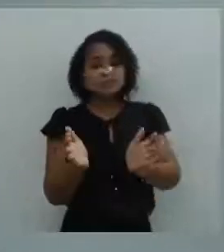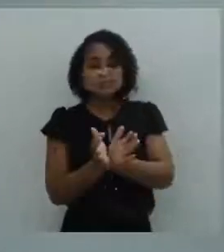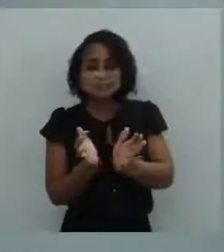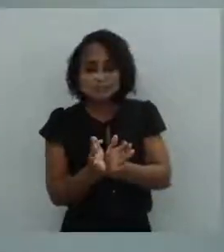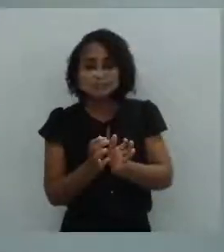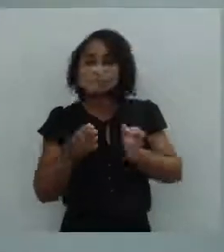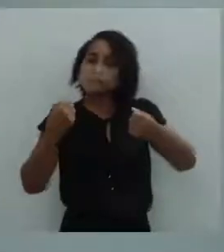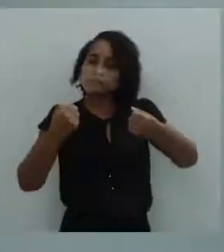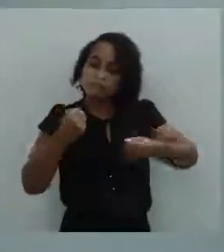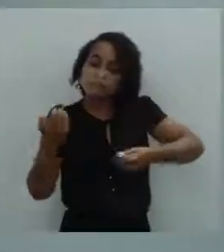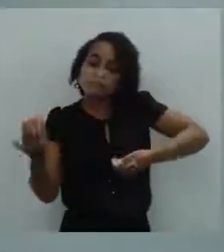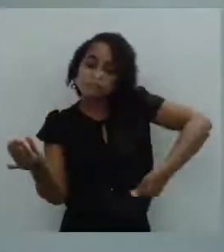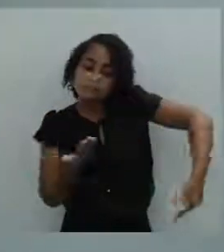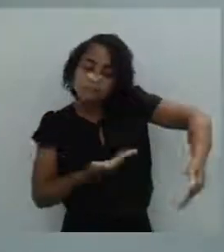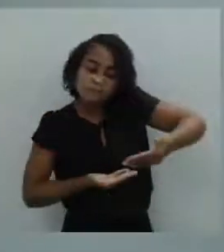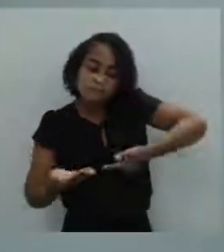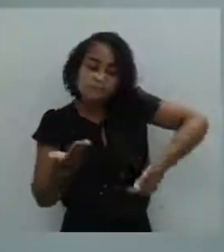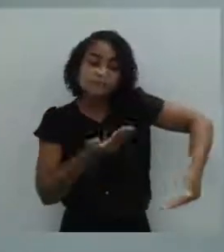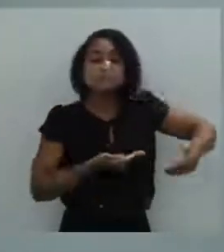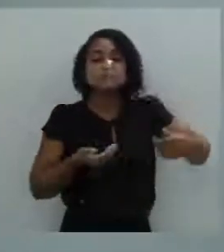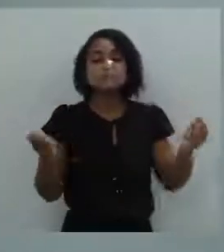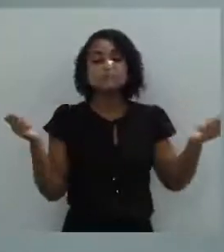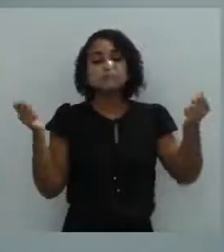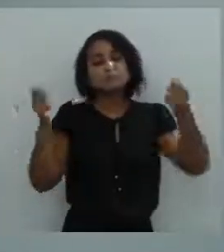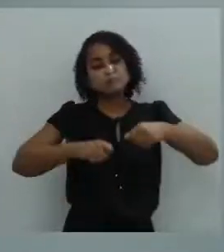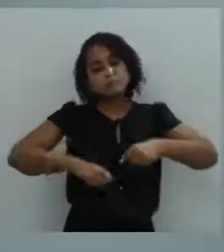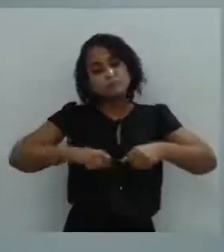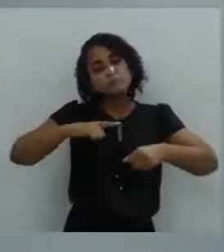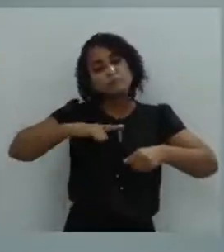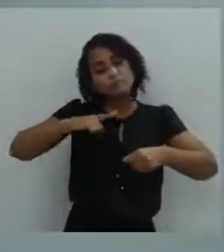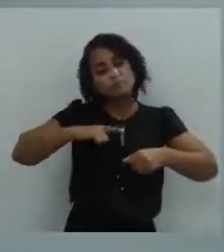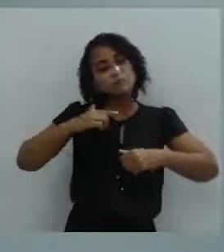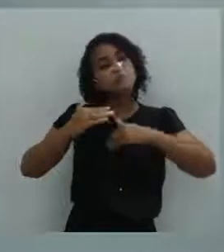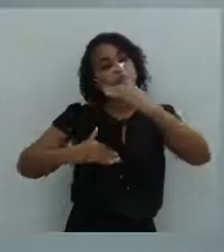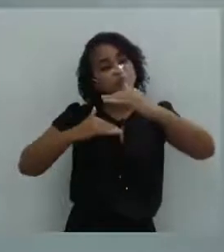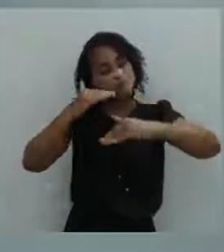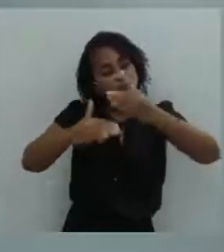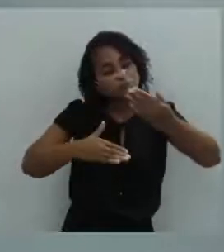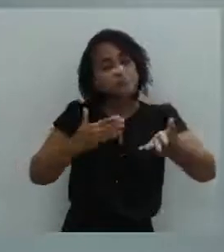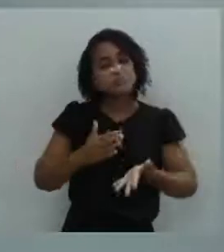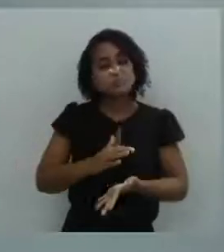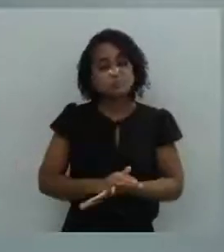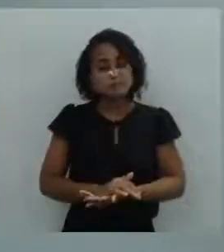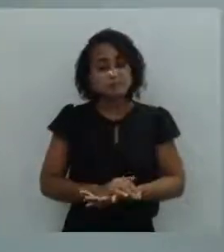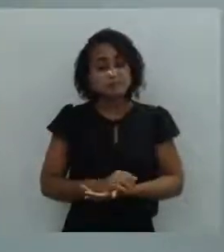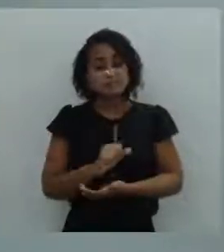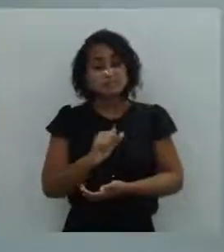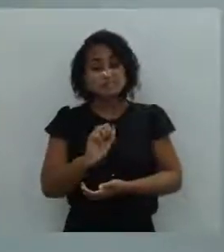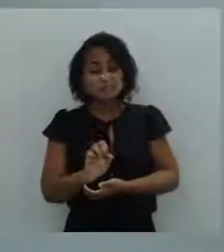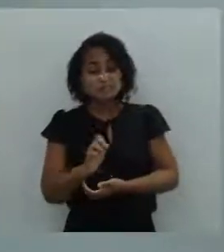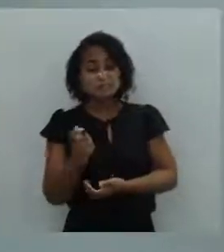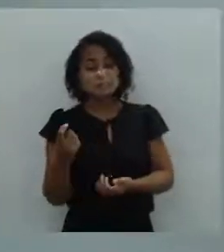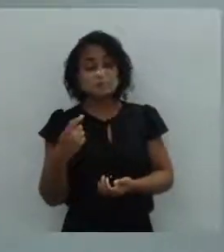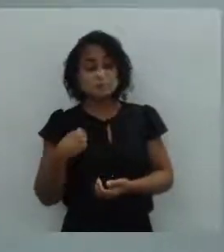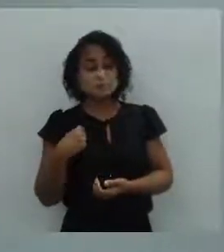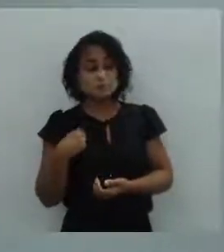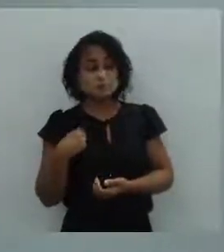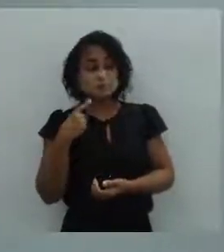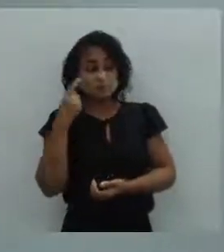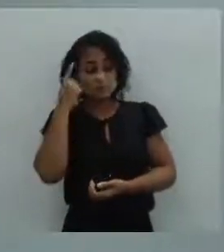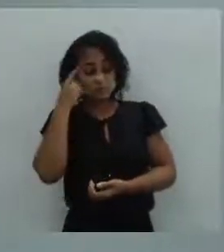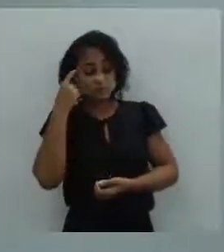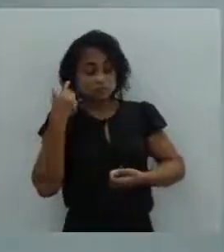eles precisam interagir entre si para que eles possam se desenvolver. Se eu preciso me